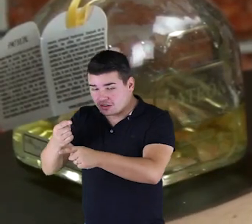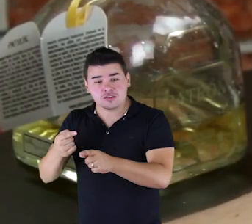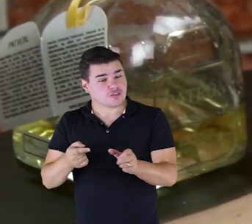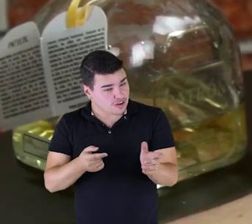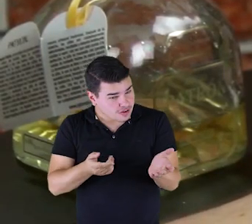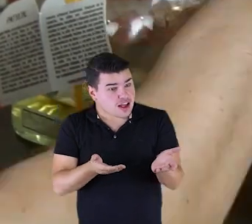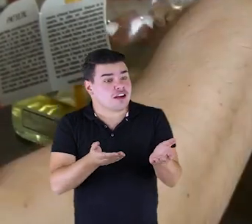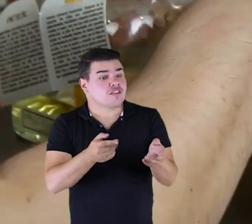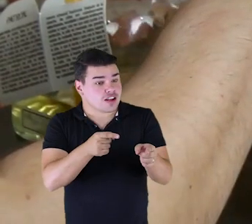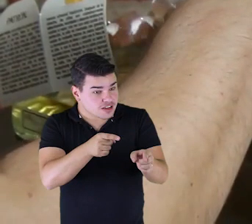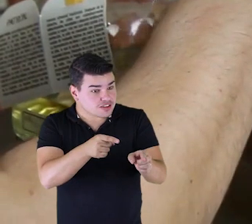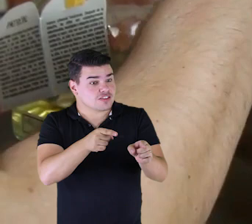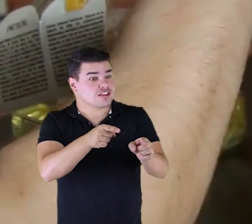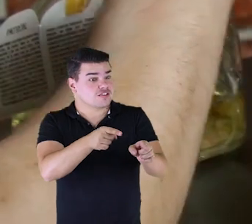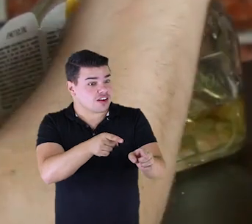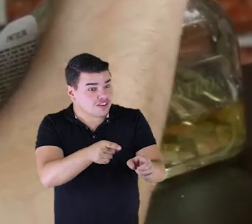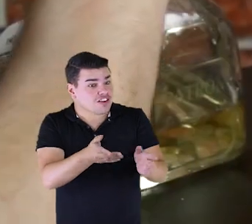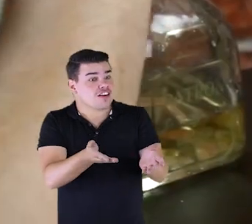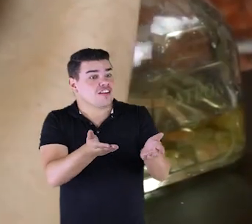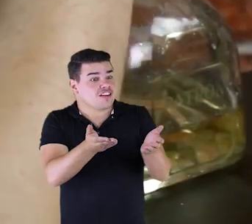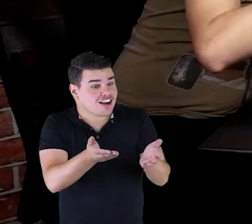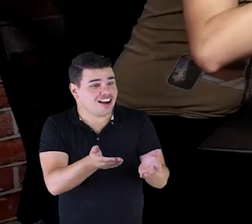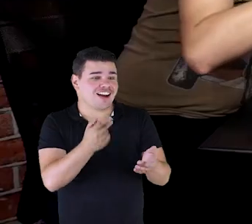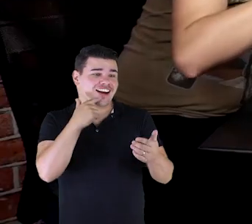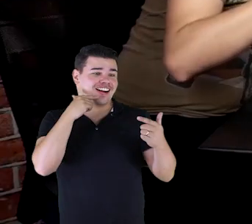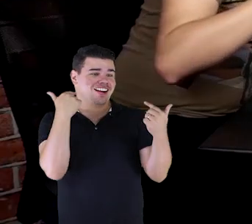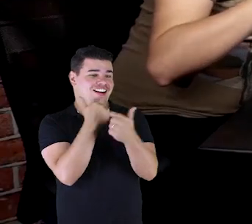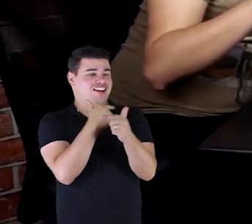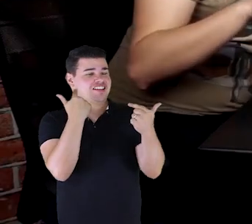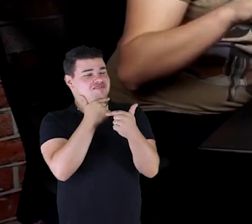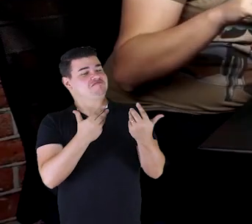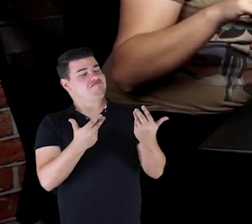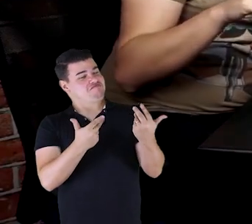Nossa. Cid retira um bloco do meio da torre.